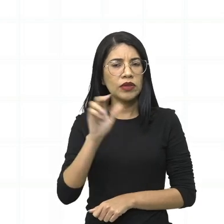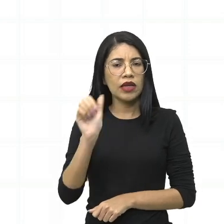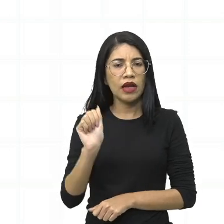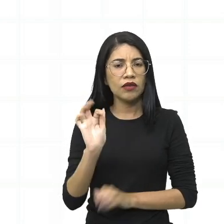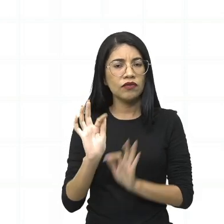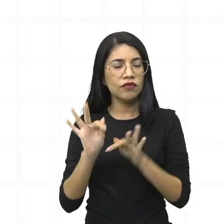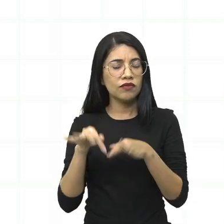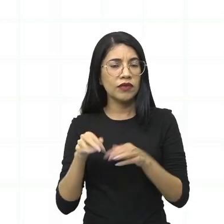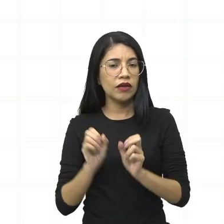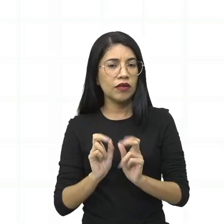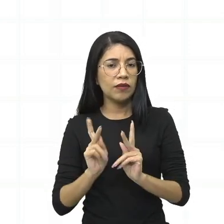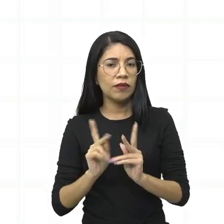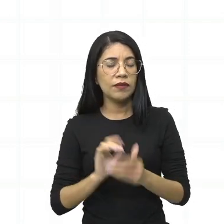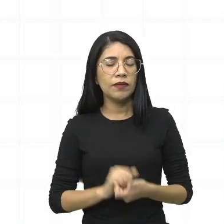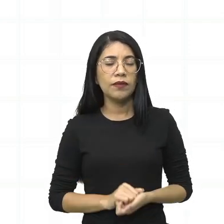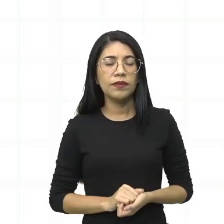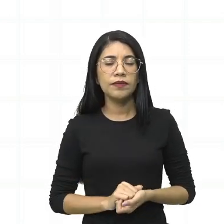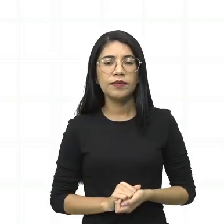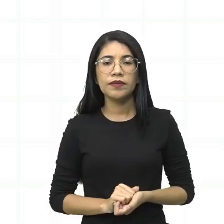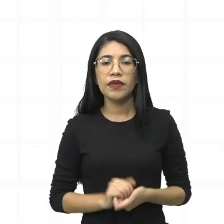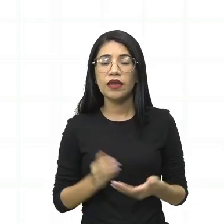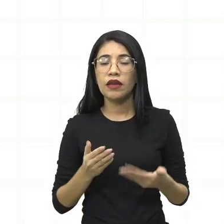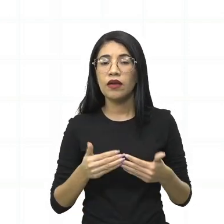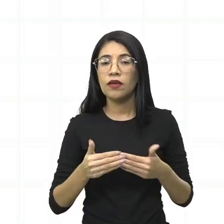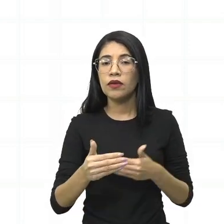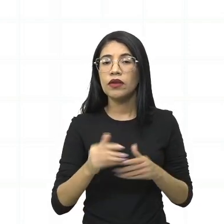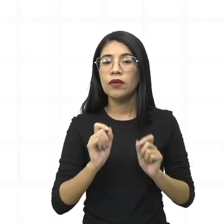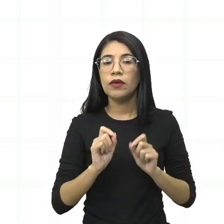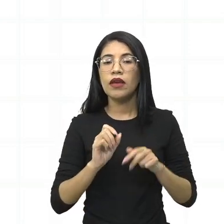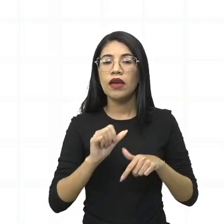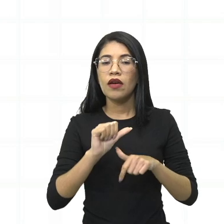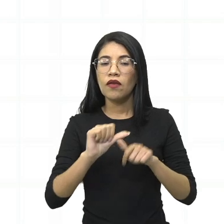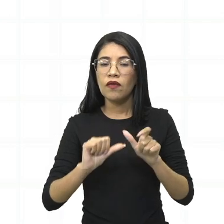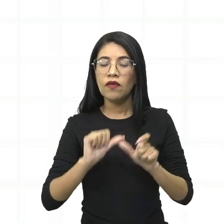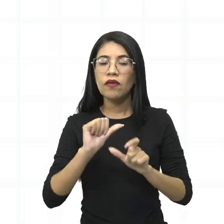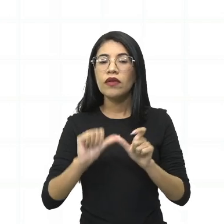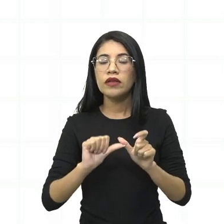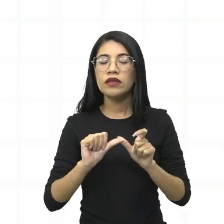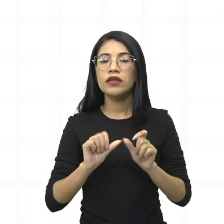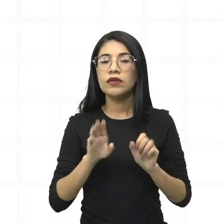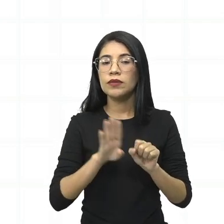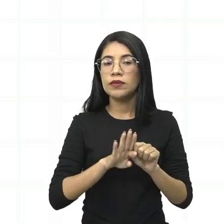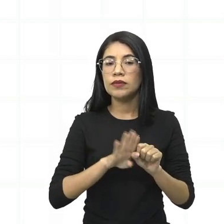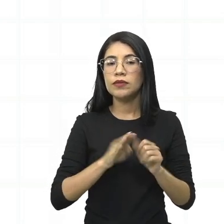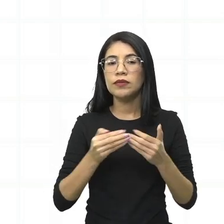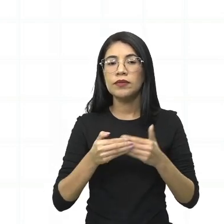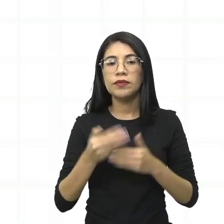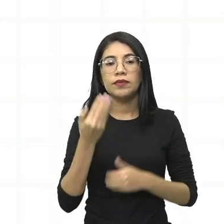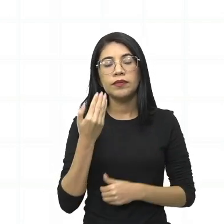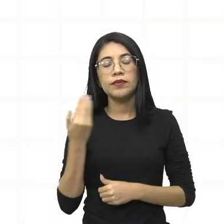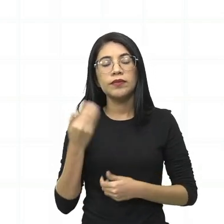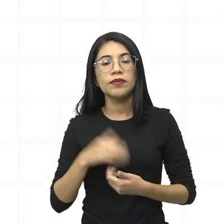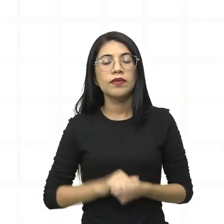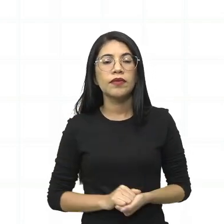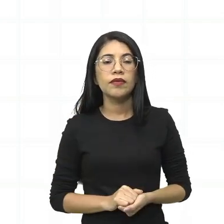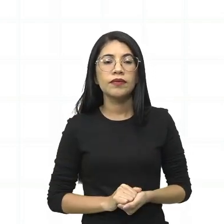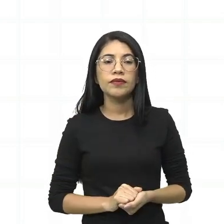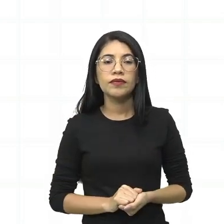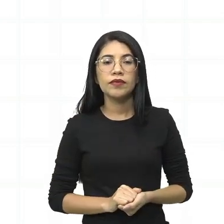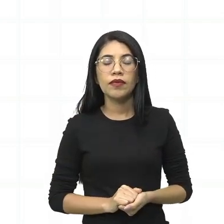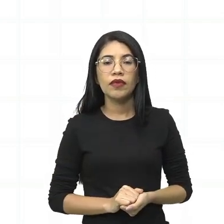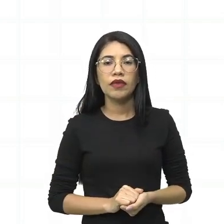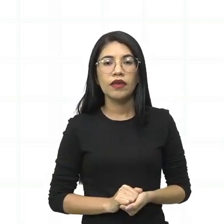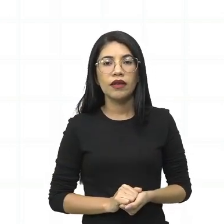A. Certo, pessoal? Vamos continuar falando de flexão do substantivo, né? Olha aí,